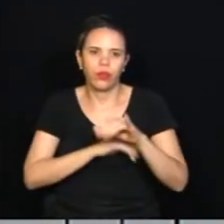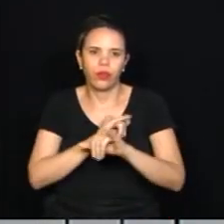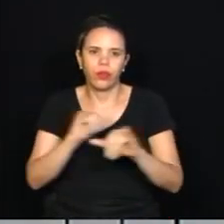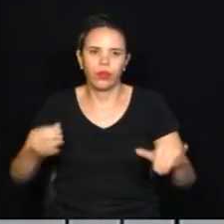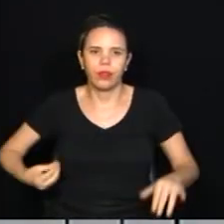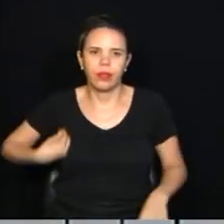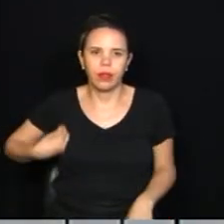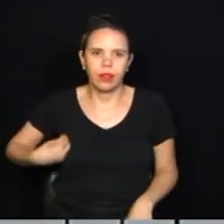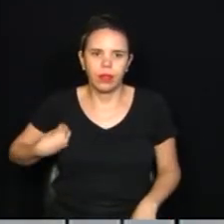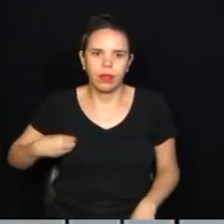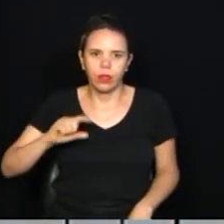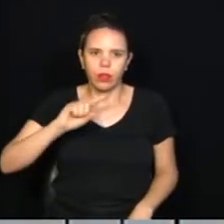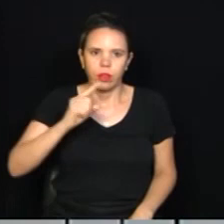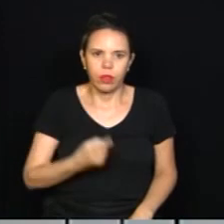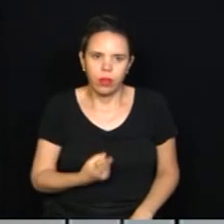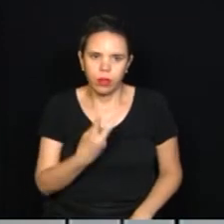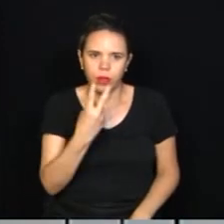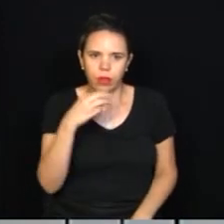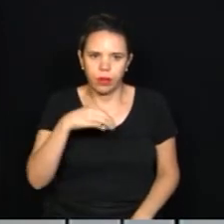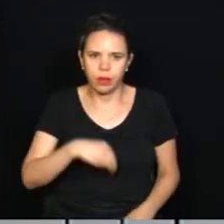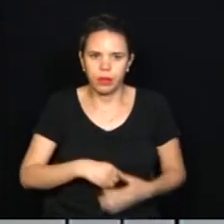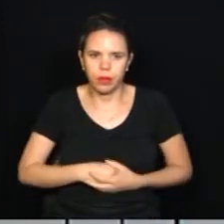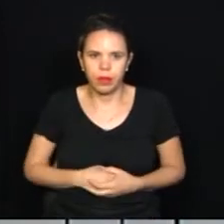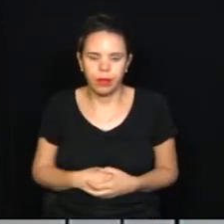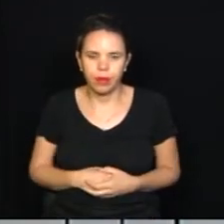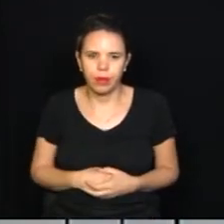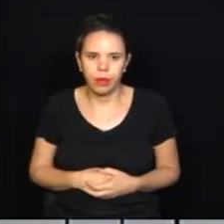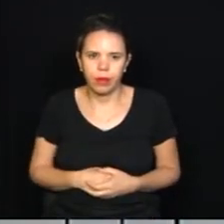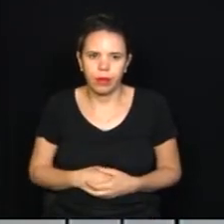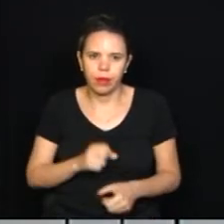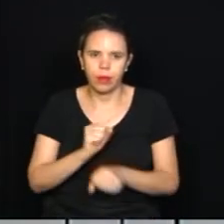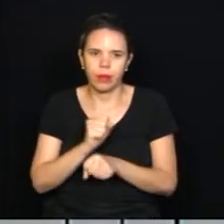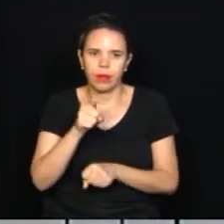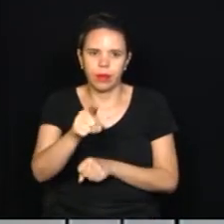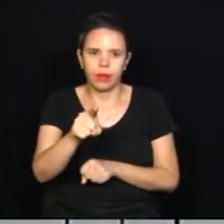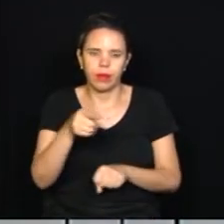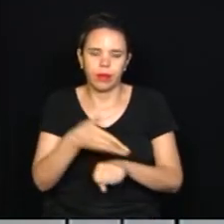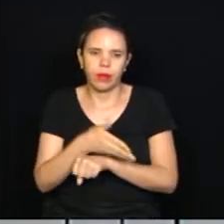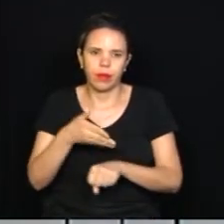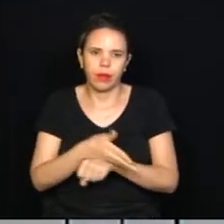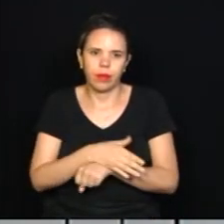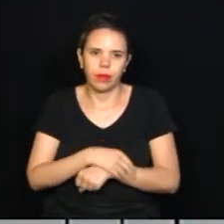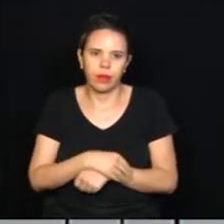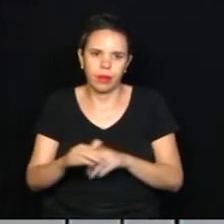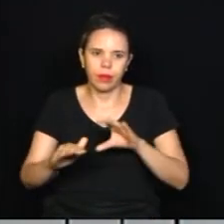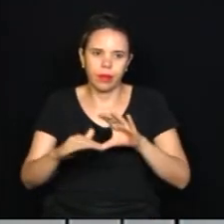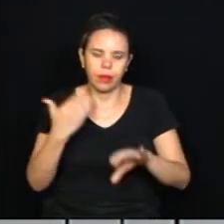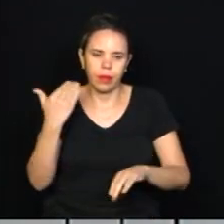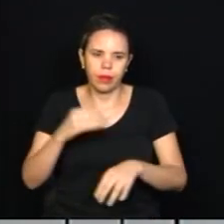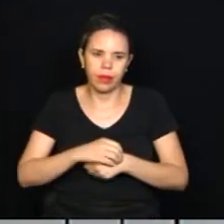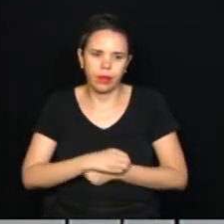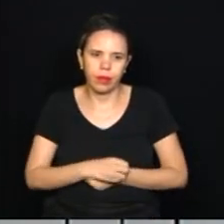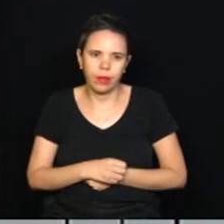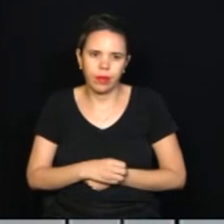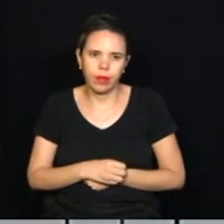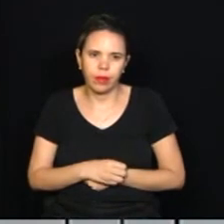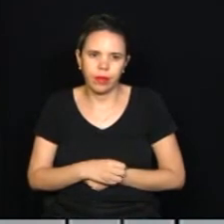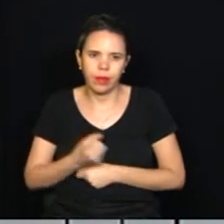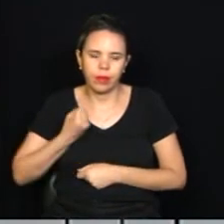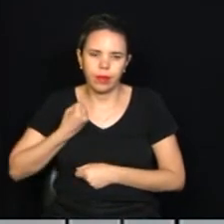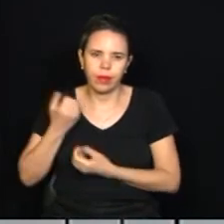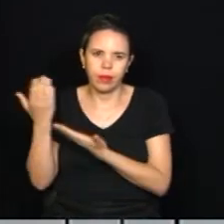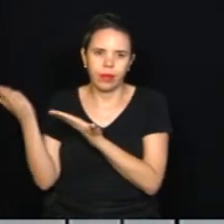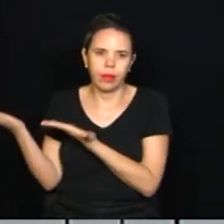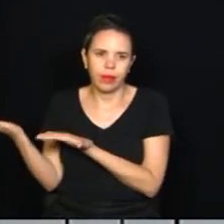ao vivo, 1h02. E eu estou aguardando a sua participação. Envie a sua mensagem para o número